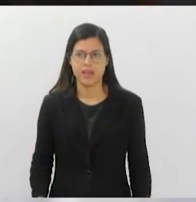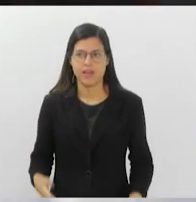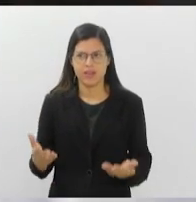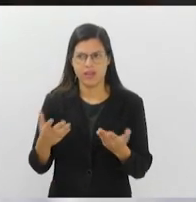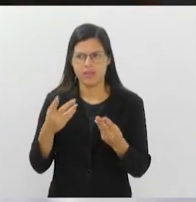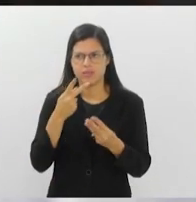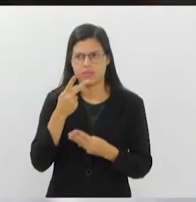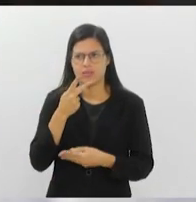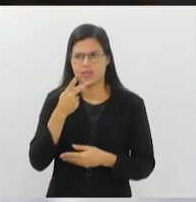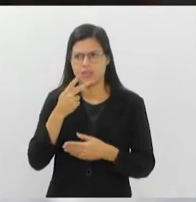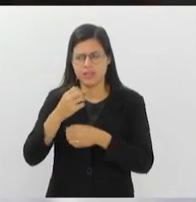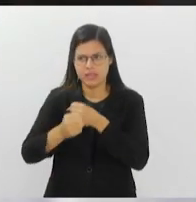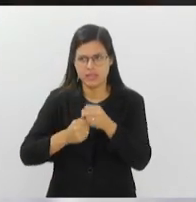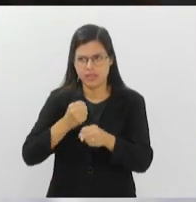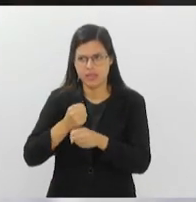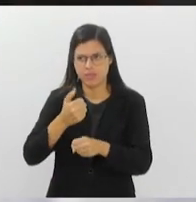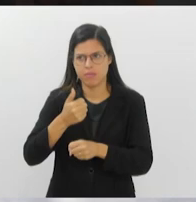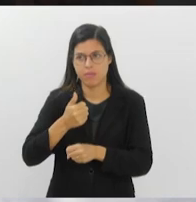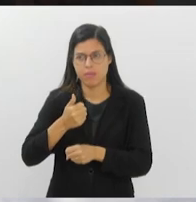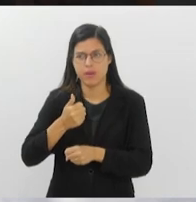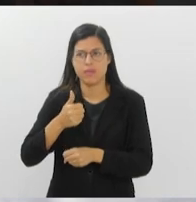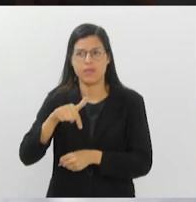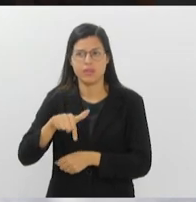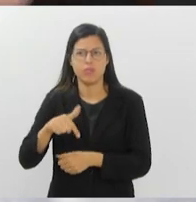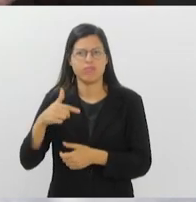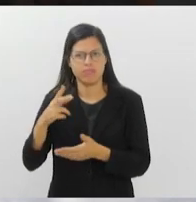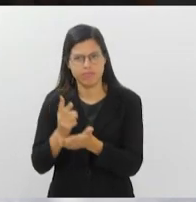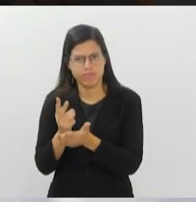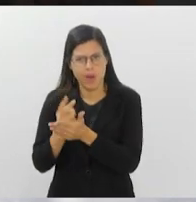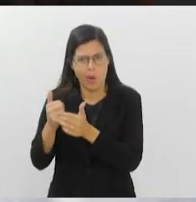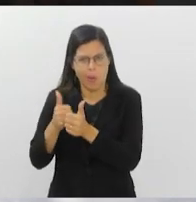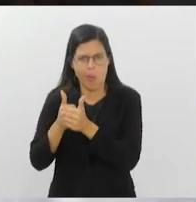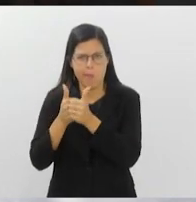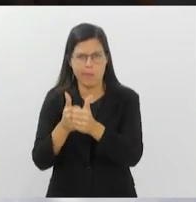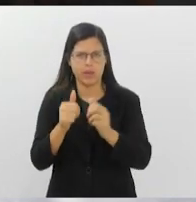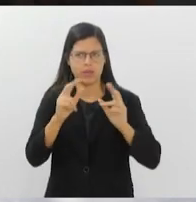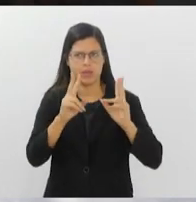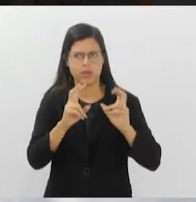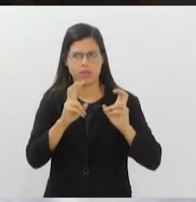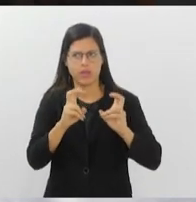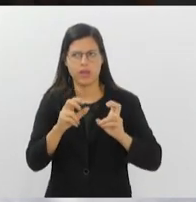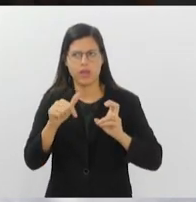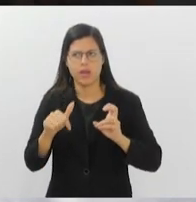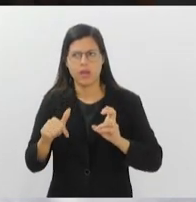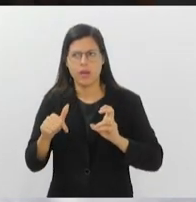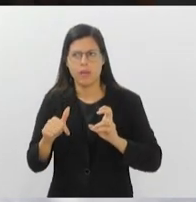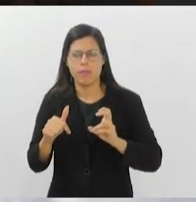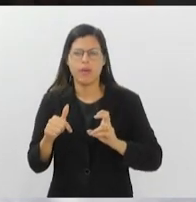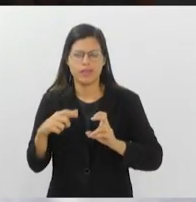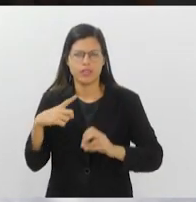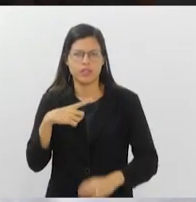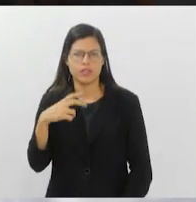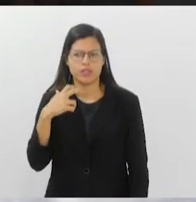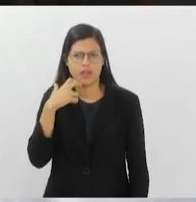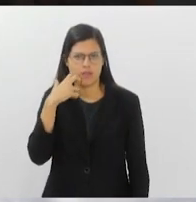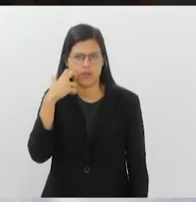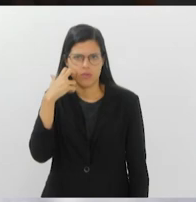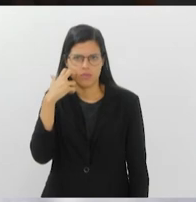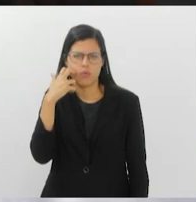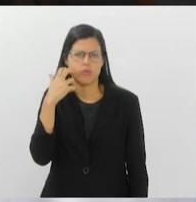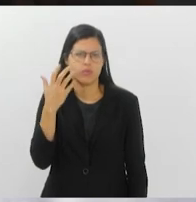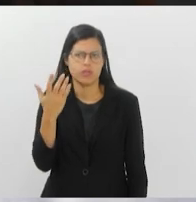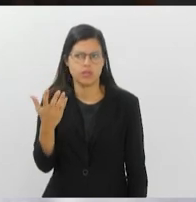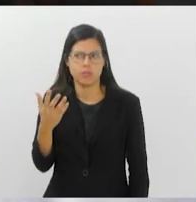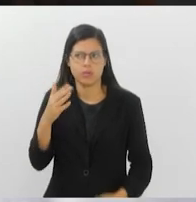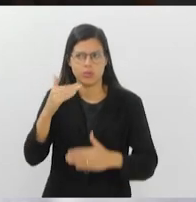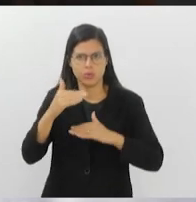vez, desde que eu acompanho a luta antimanicomial, e o seu Francisco que acompanha muito mais tempo que eu, a gente teve constrangimento dos profissionais